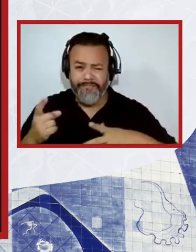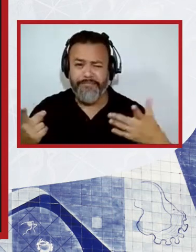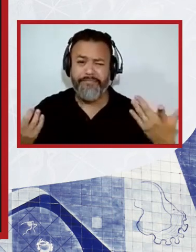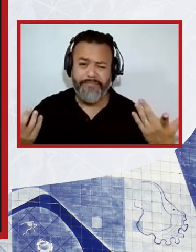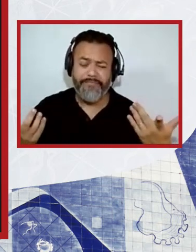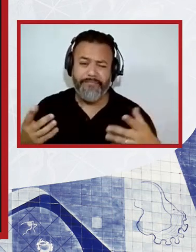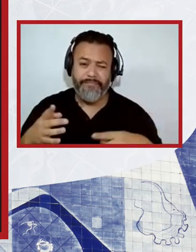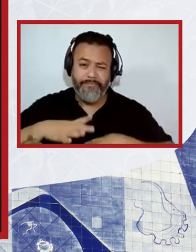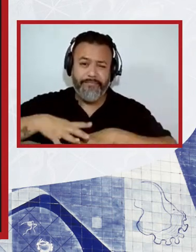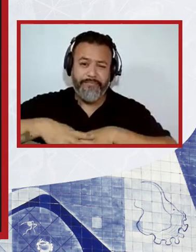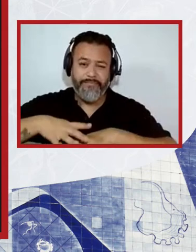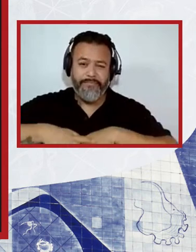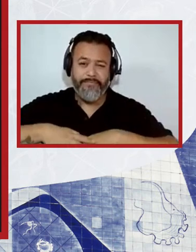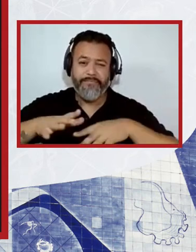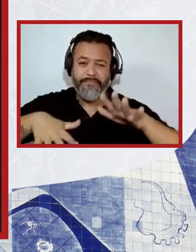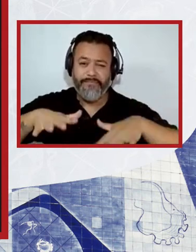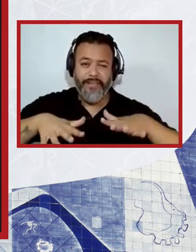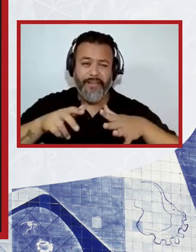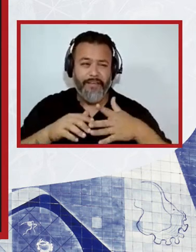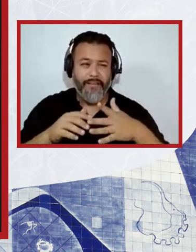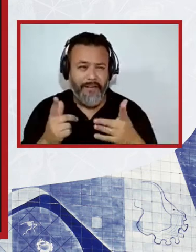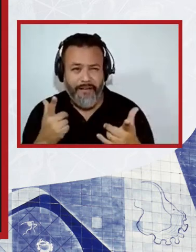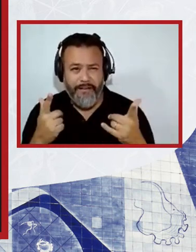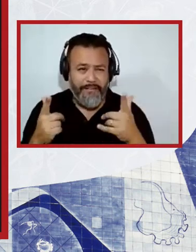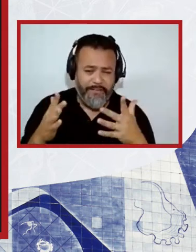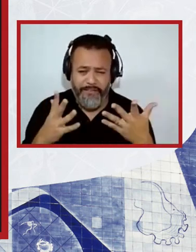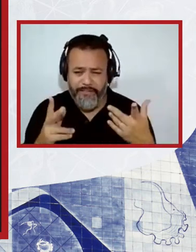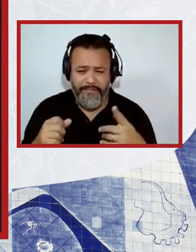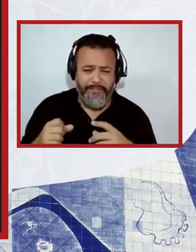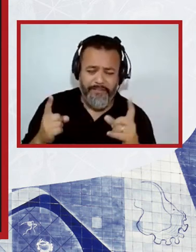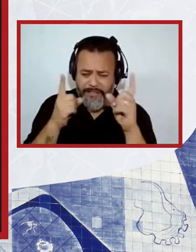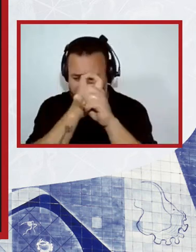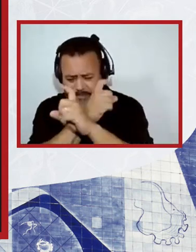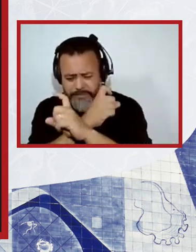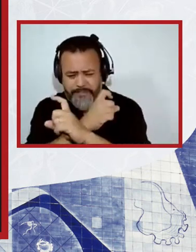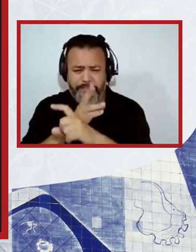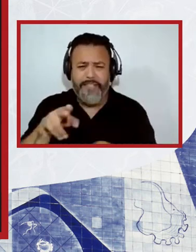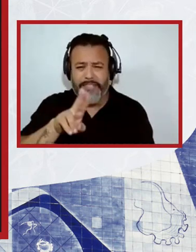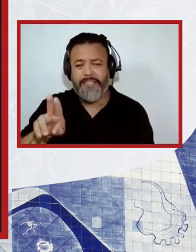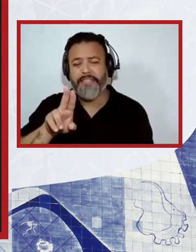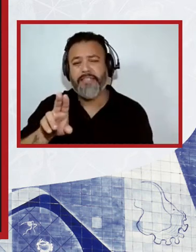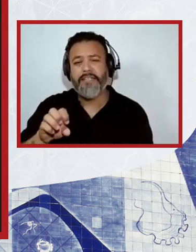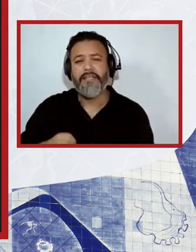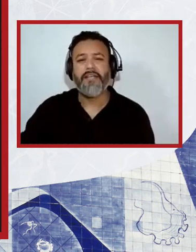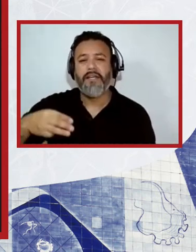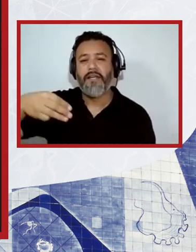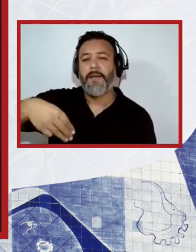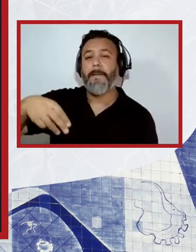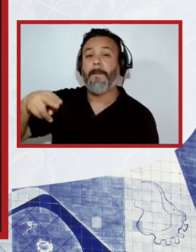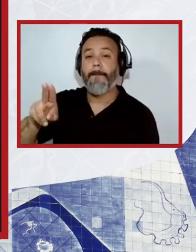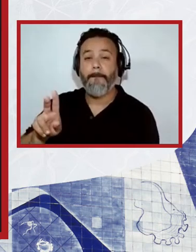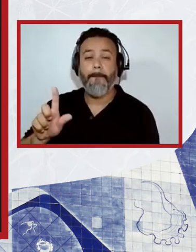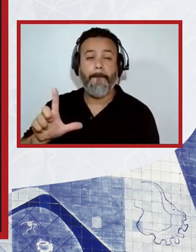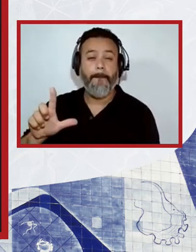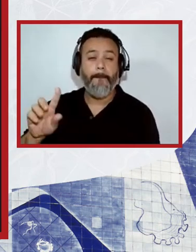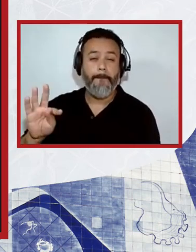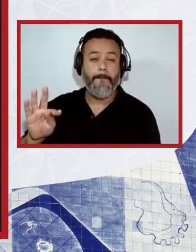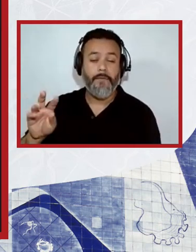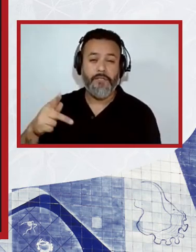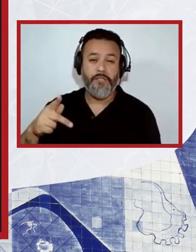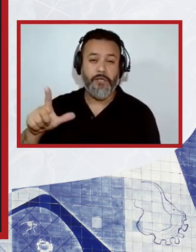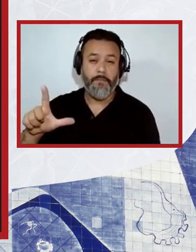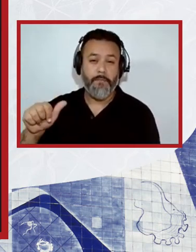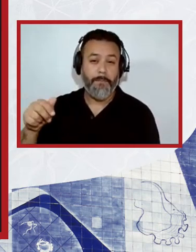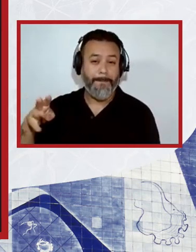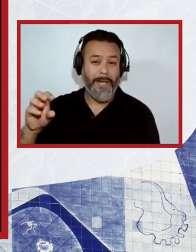gente às vezes fica um pouco precário, utilizei o multiplano para poder elaborar